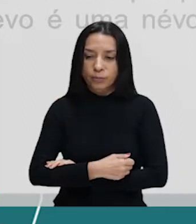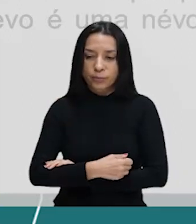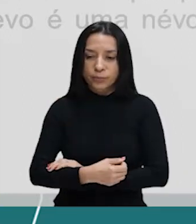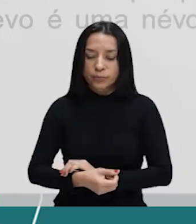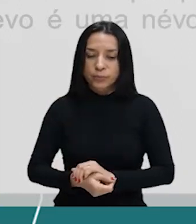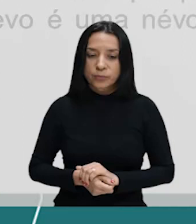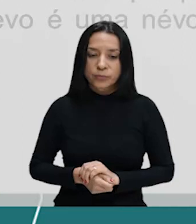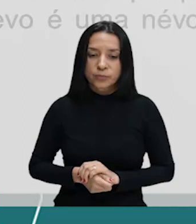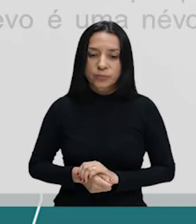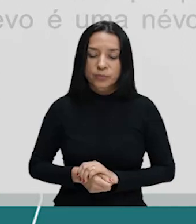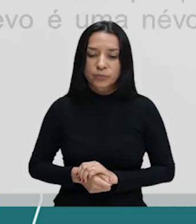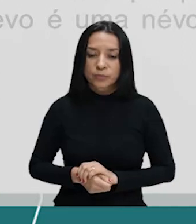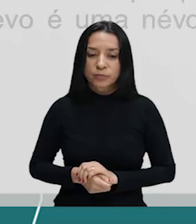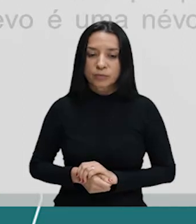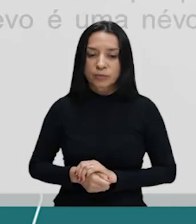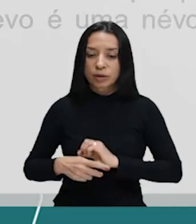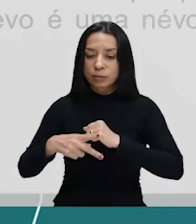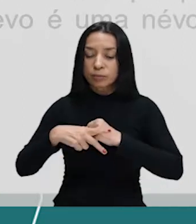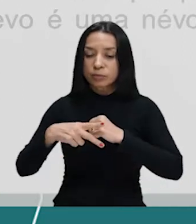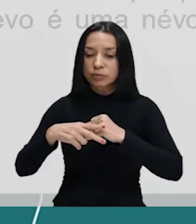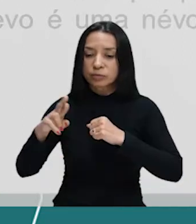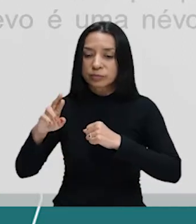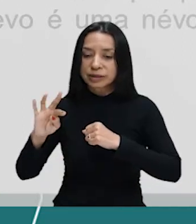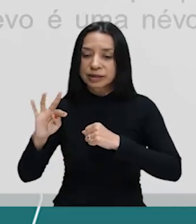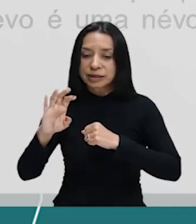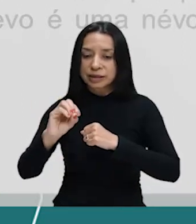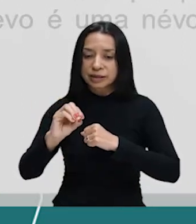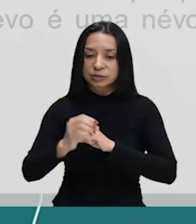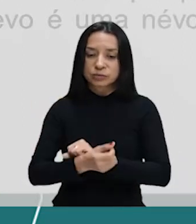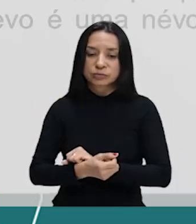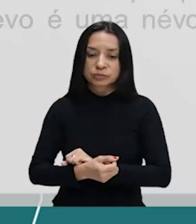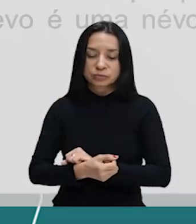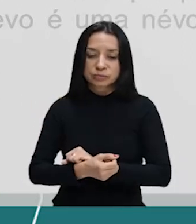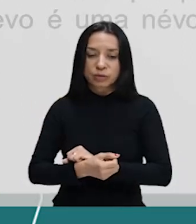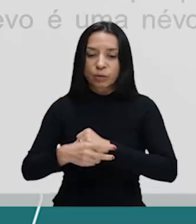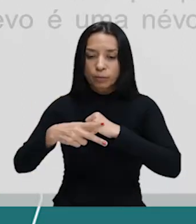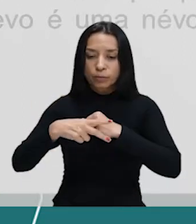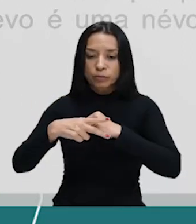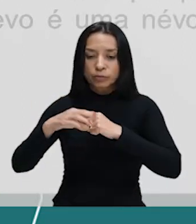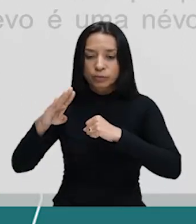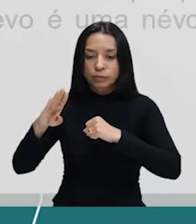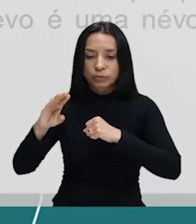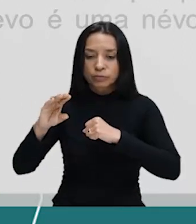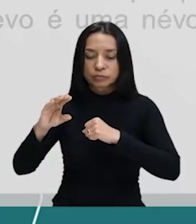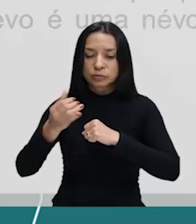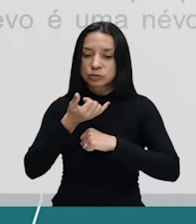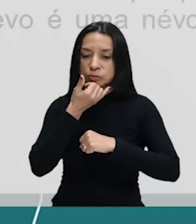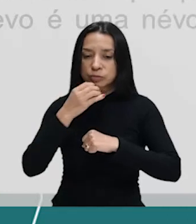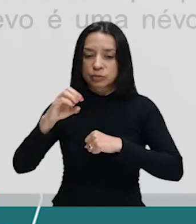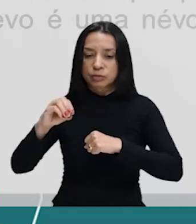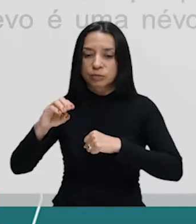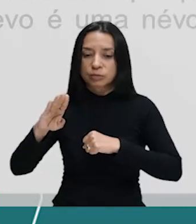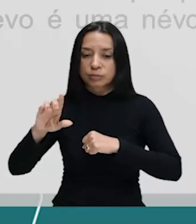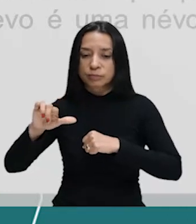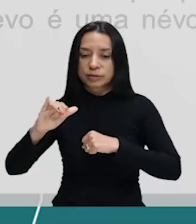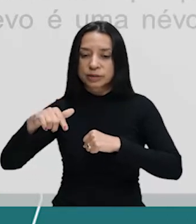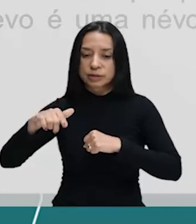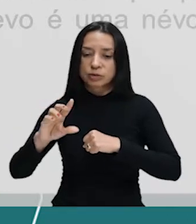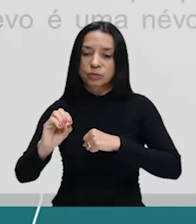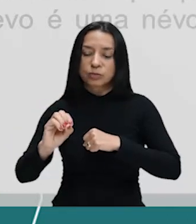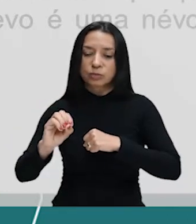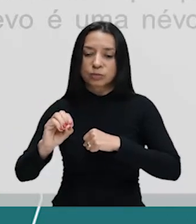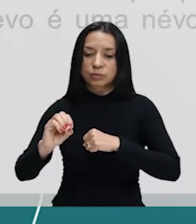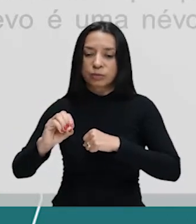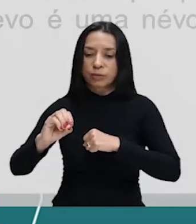pessoal do caso reto, eu. Pronome pessoal do caso oblíquo, me. Então, neste caso, o artigo o tem o valor de pronome, eu fiz questão